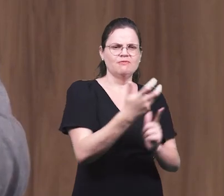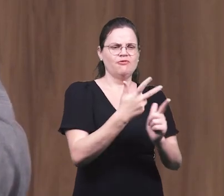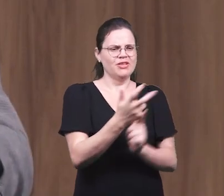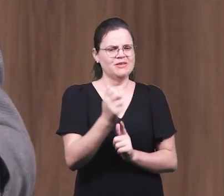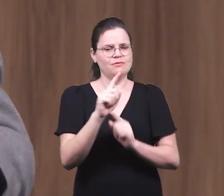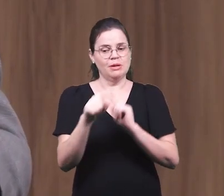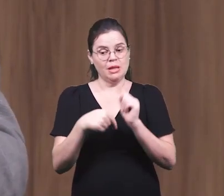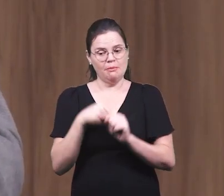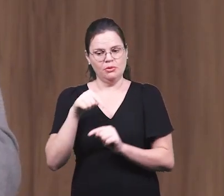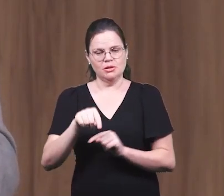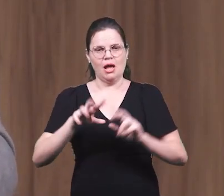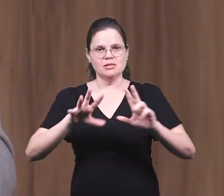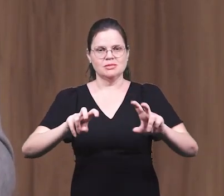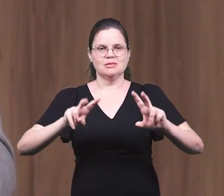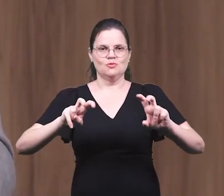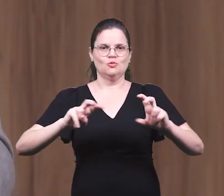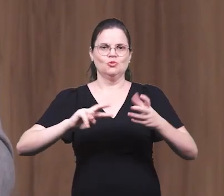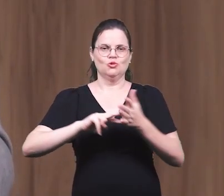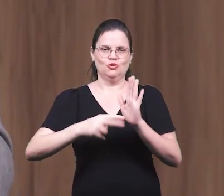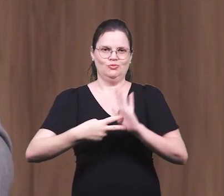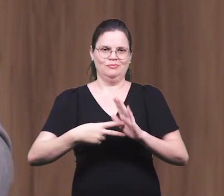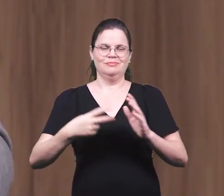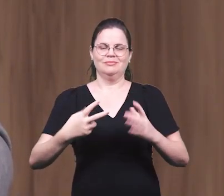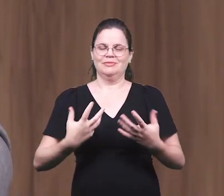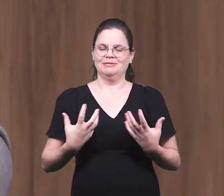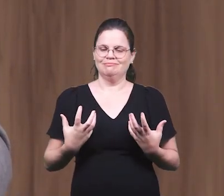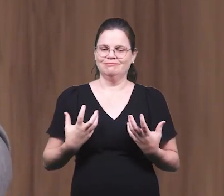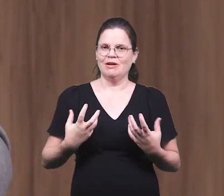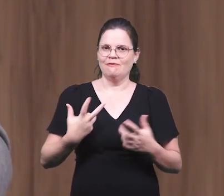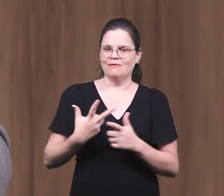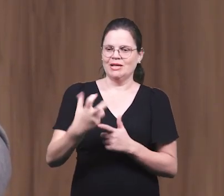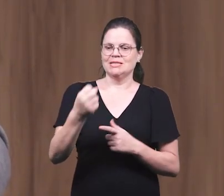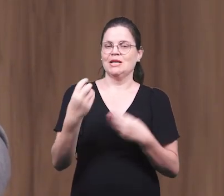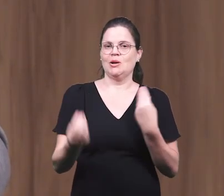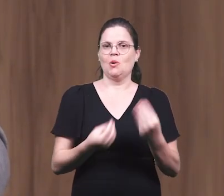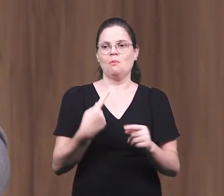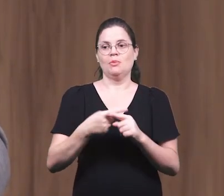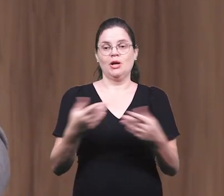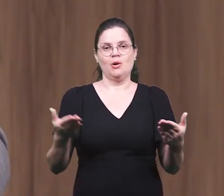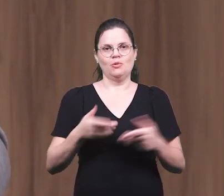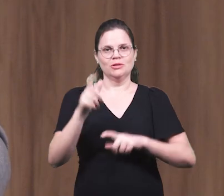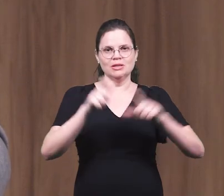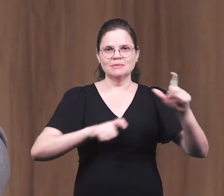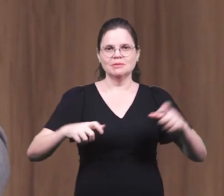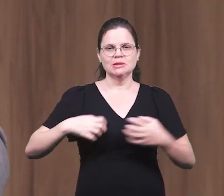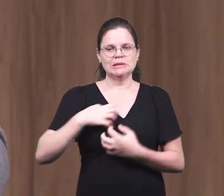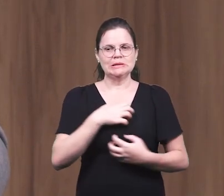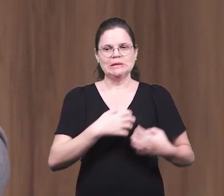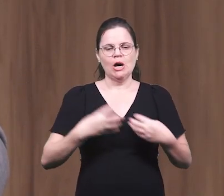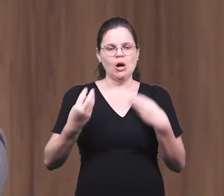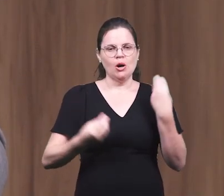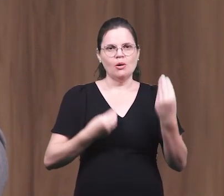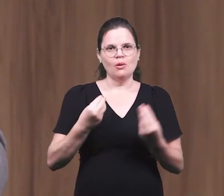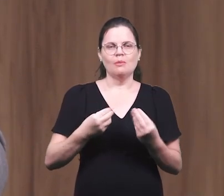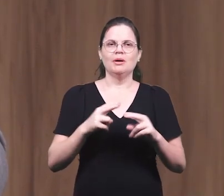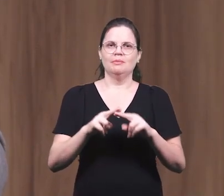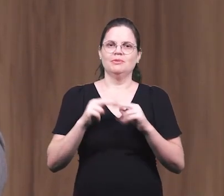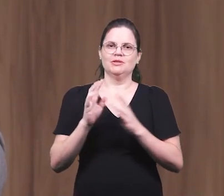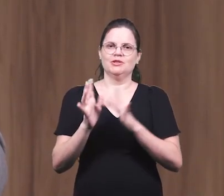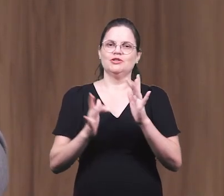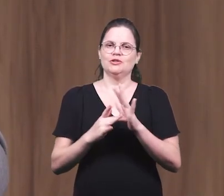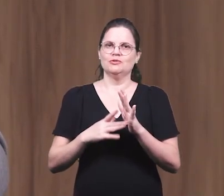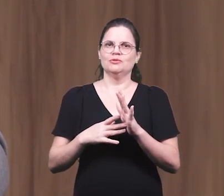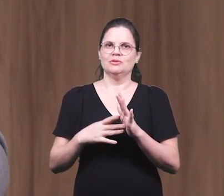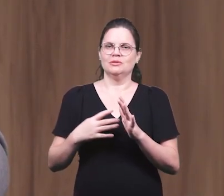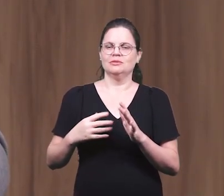depois vencer essa, porque isso aflige hoje a humanidade todinha, e é por isso que no futuro Jesus vai dizer assim,